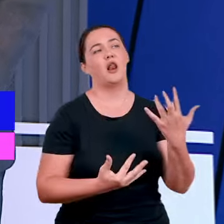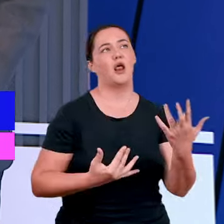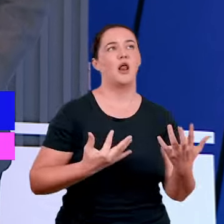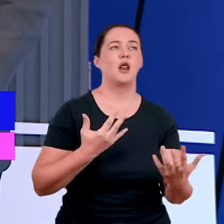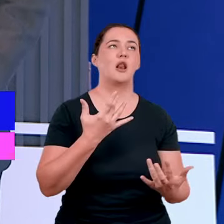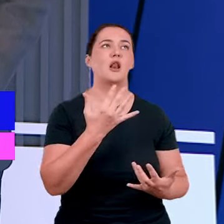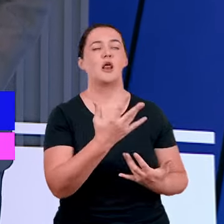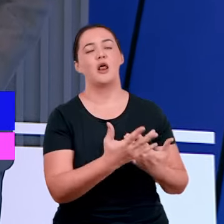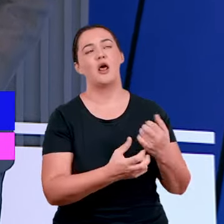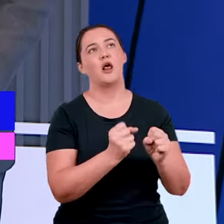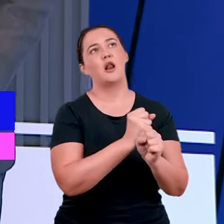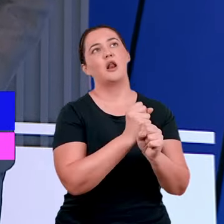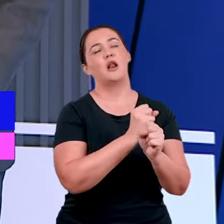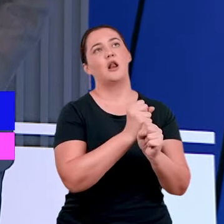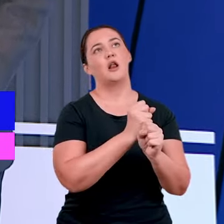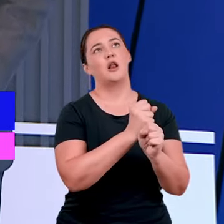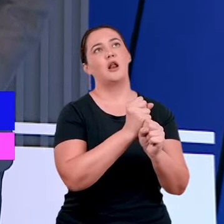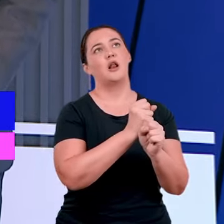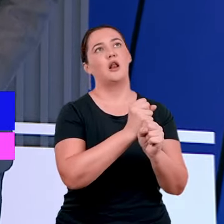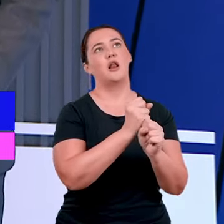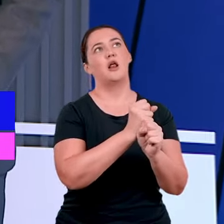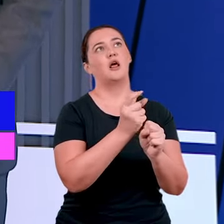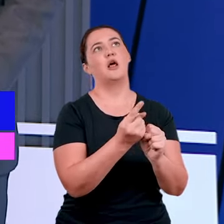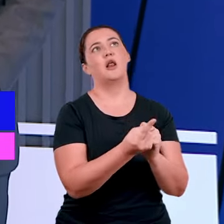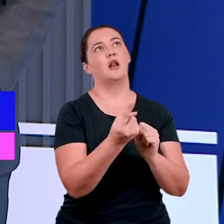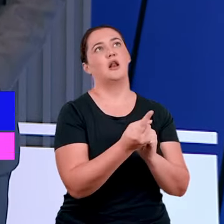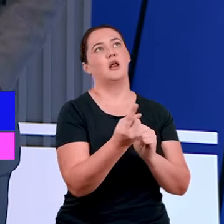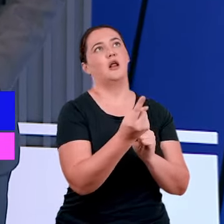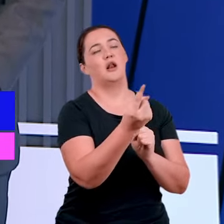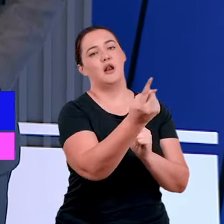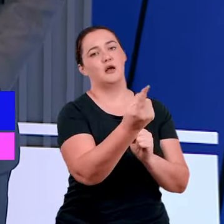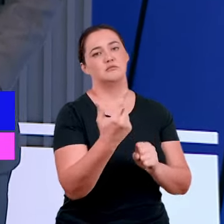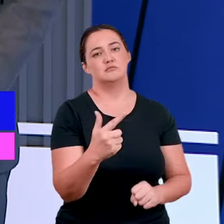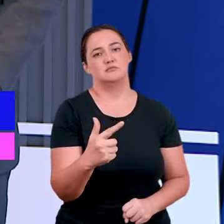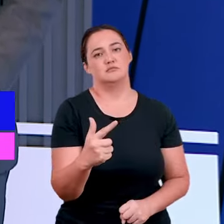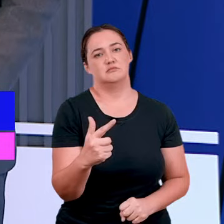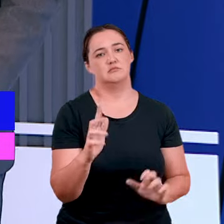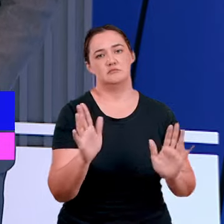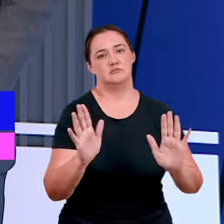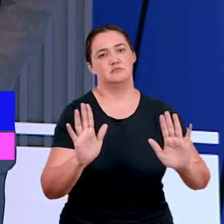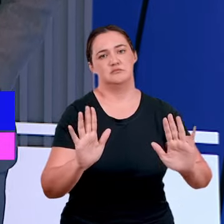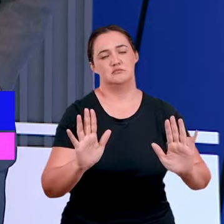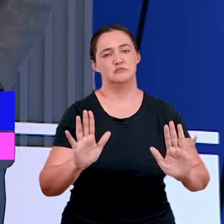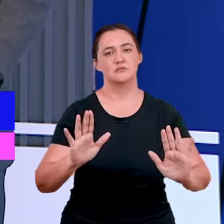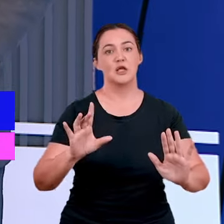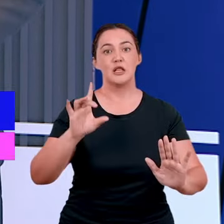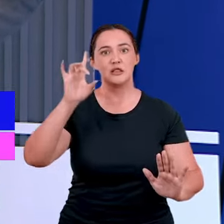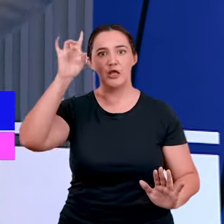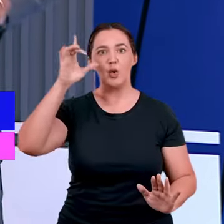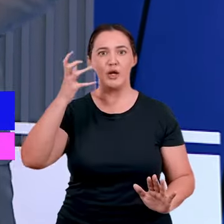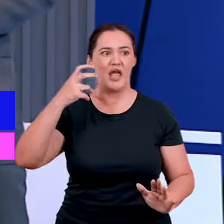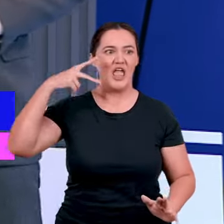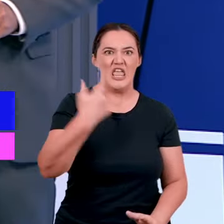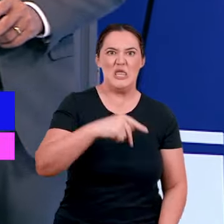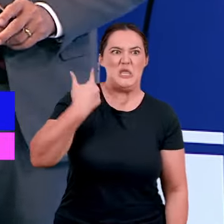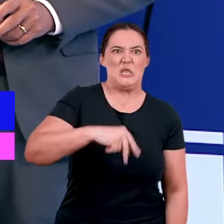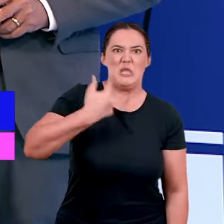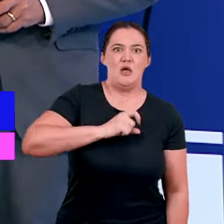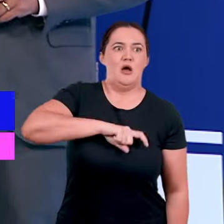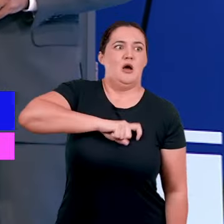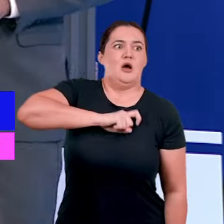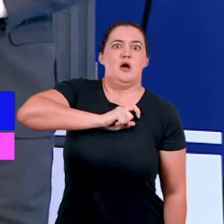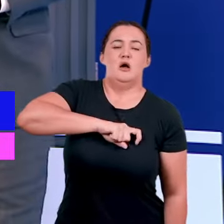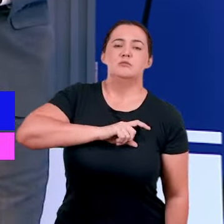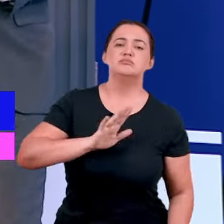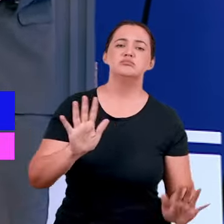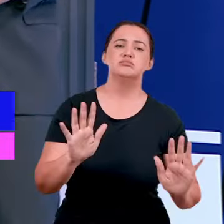queimado eternamente, é ficar sofrendo a consequência eternamente o tempo todo, sendo punido sem fim,